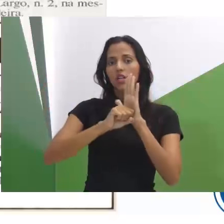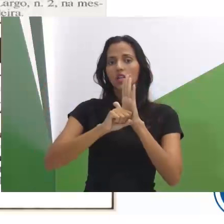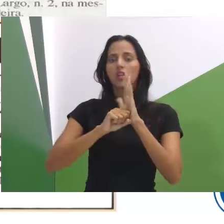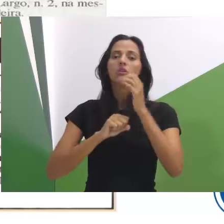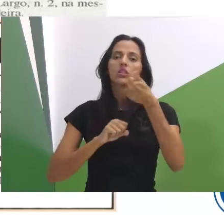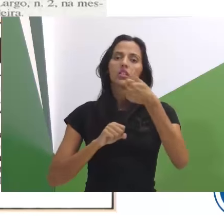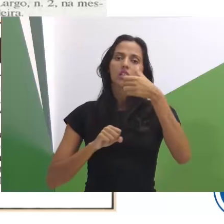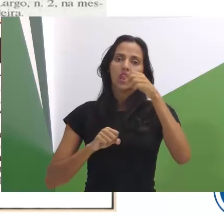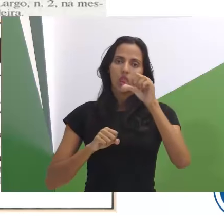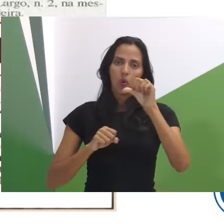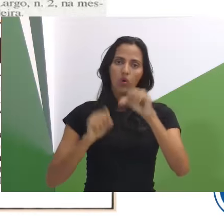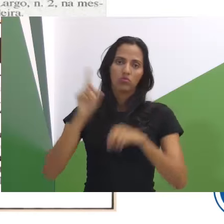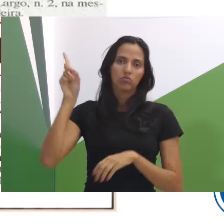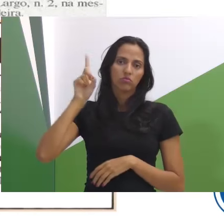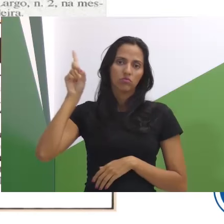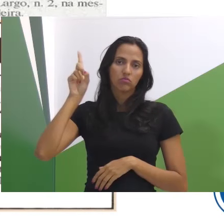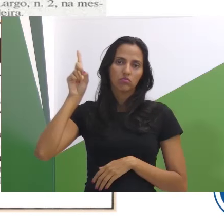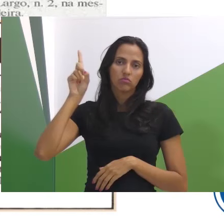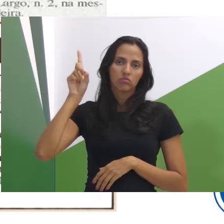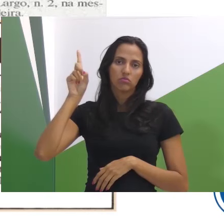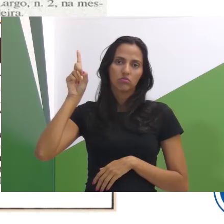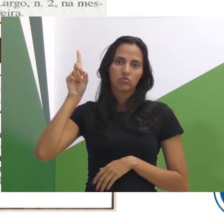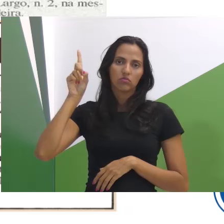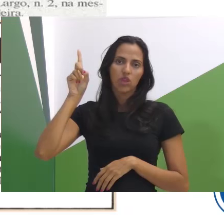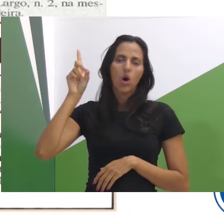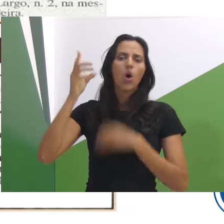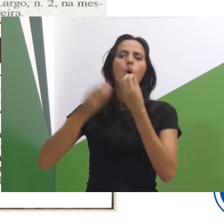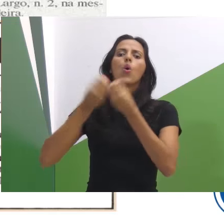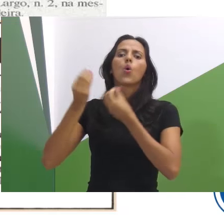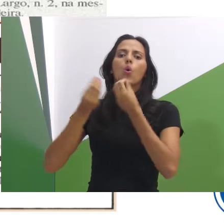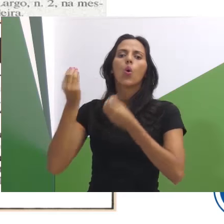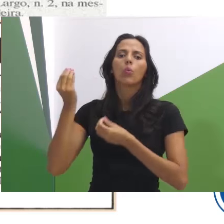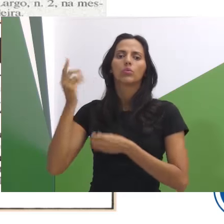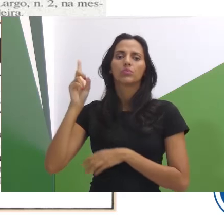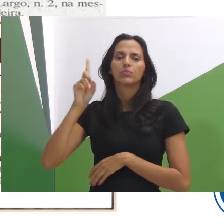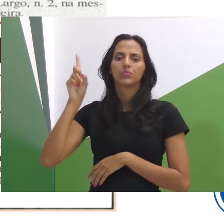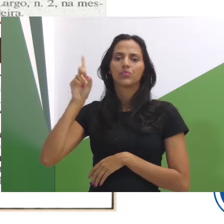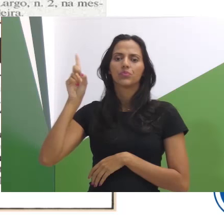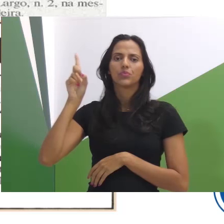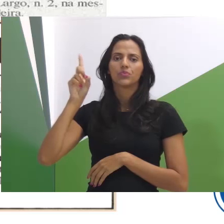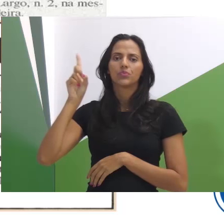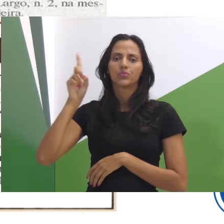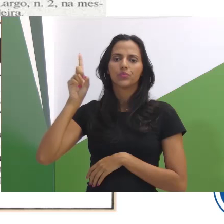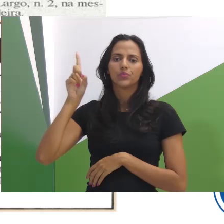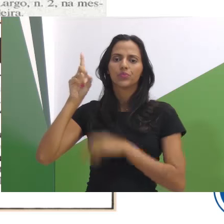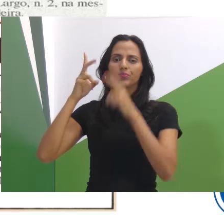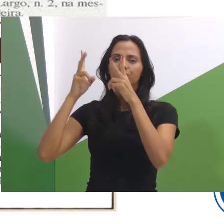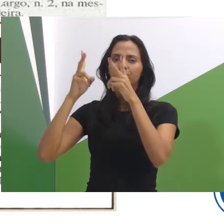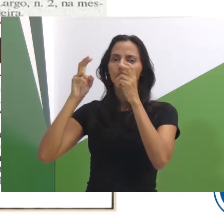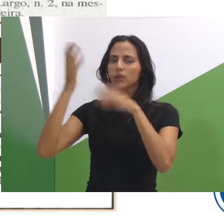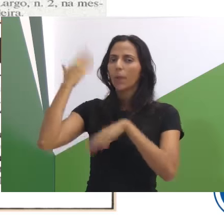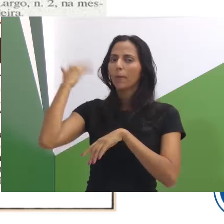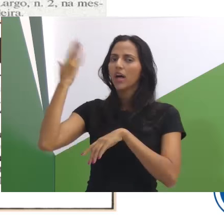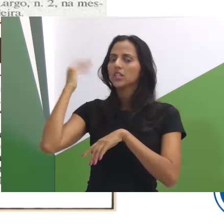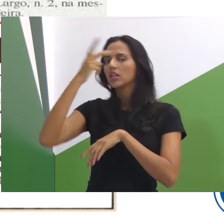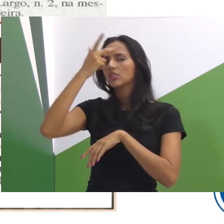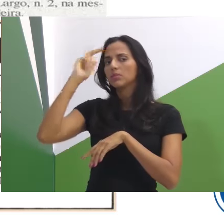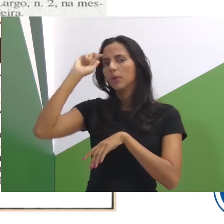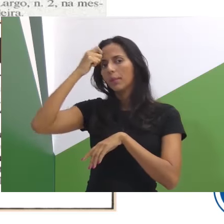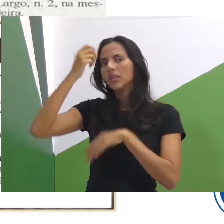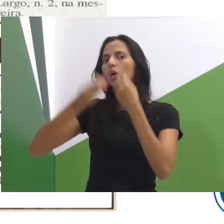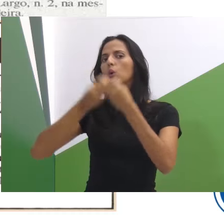como era tratada a questão escrava na